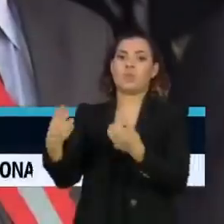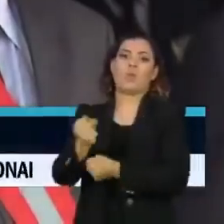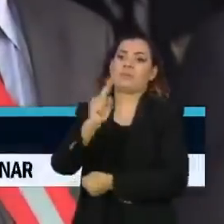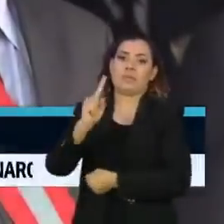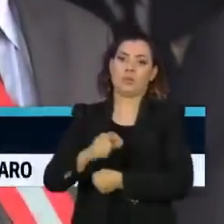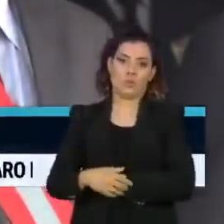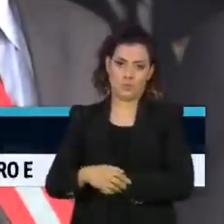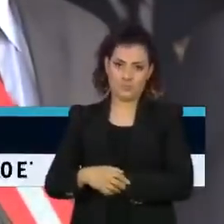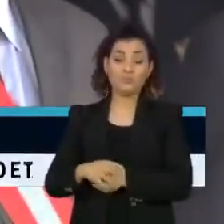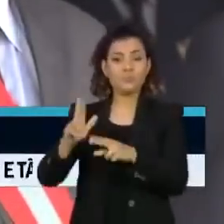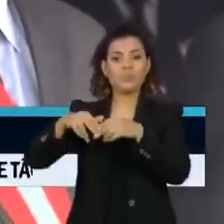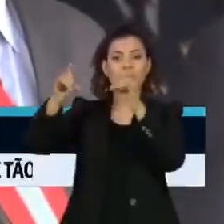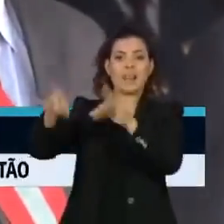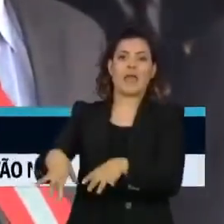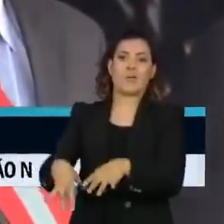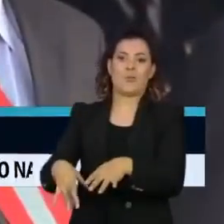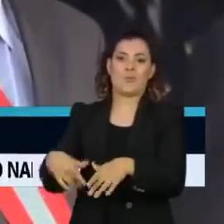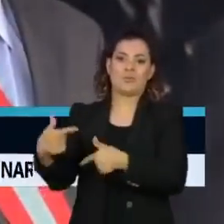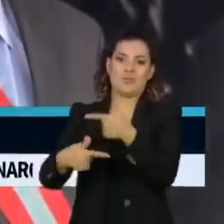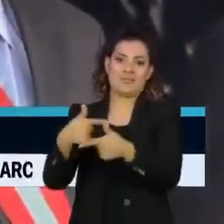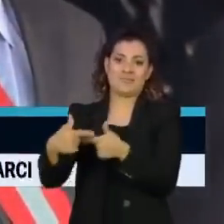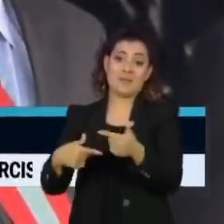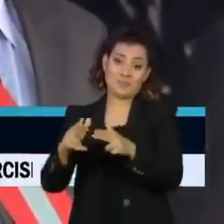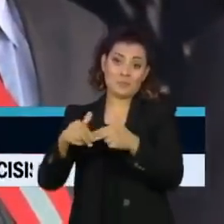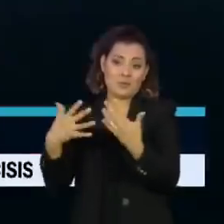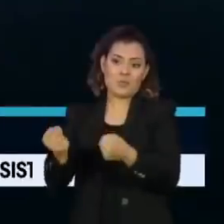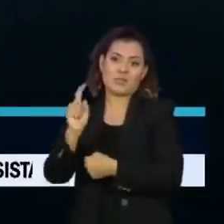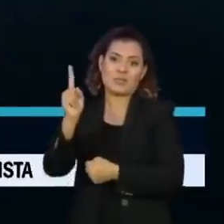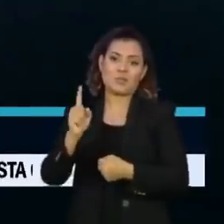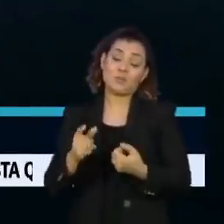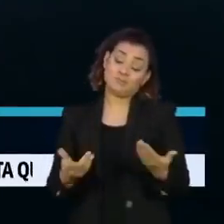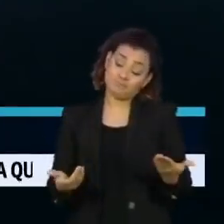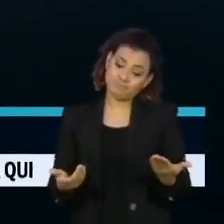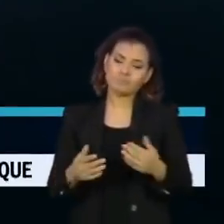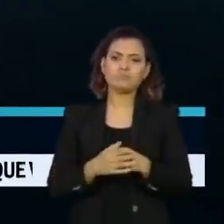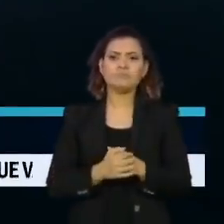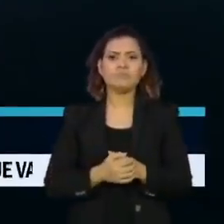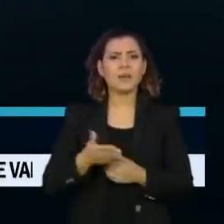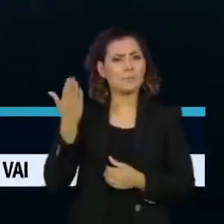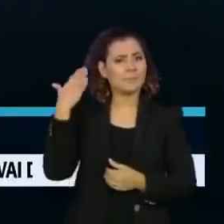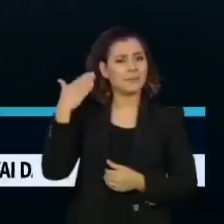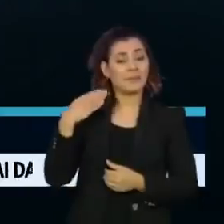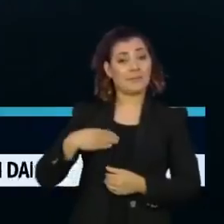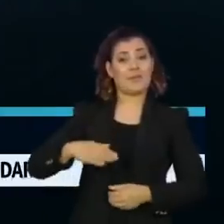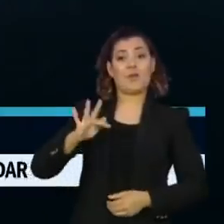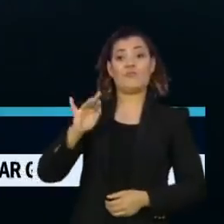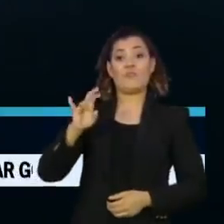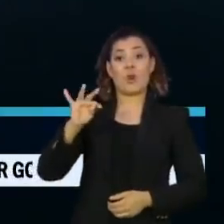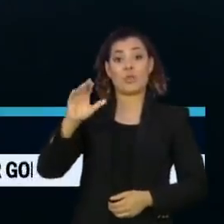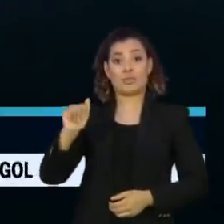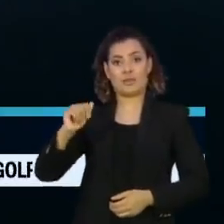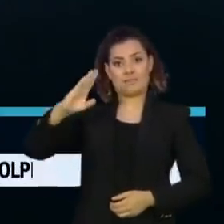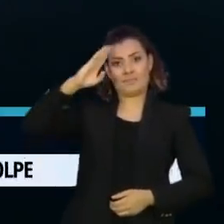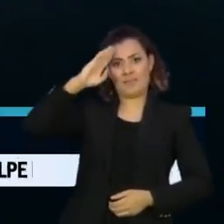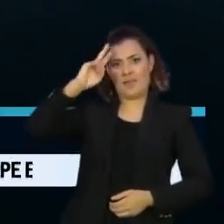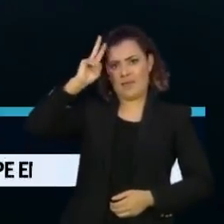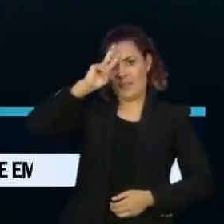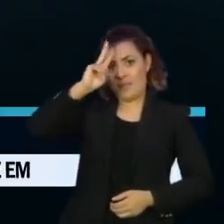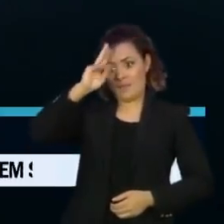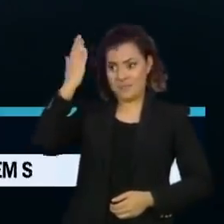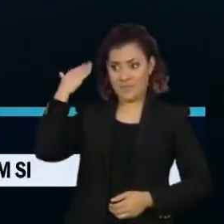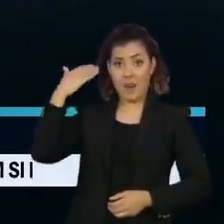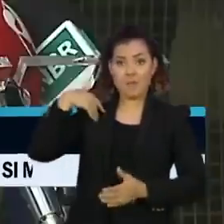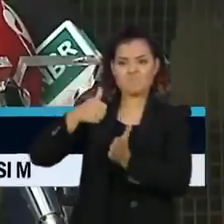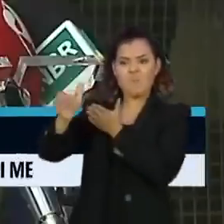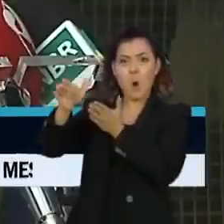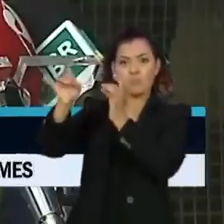por isso deixou o comando do Ministério da Defesa. A lembrança da demissão de Frota está na cabeça de muitos oficiais